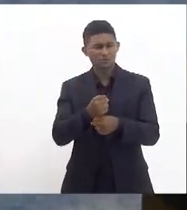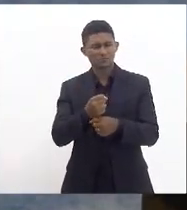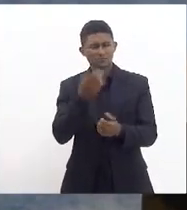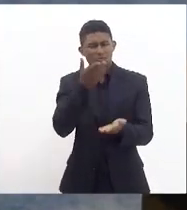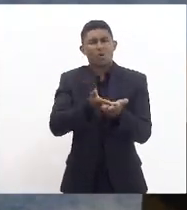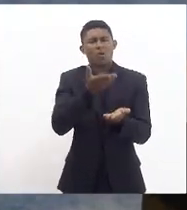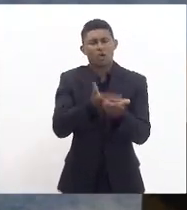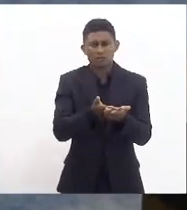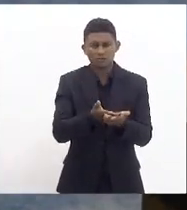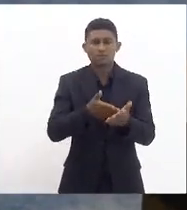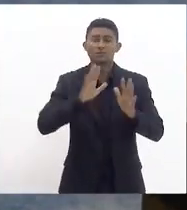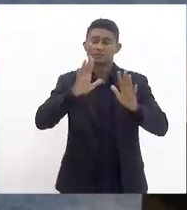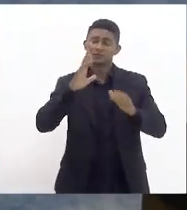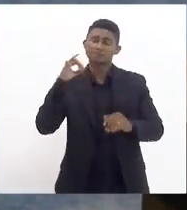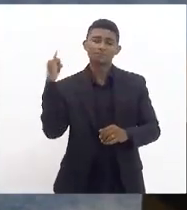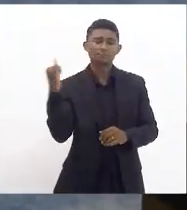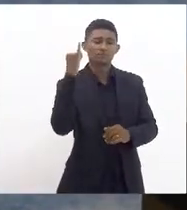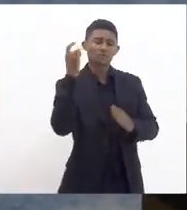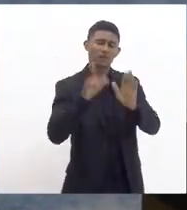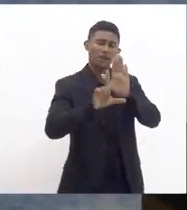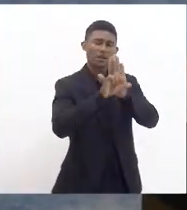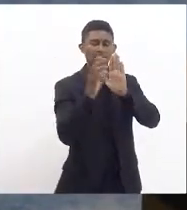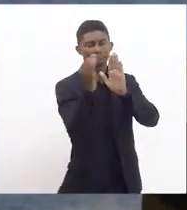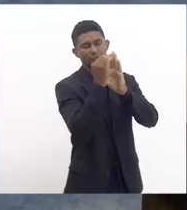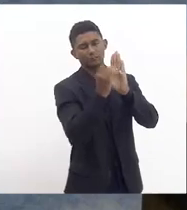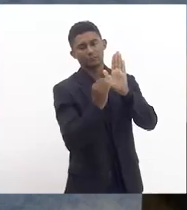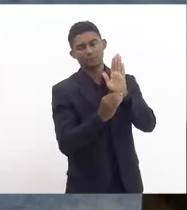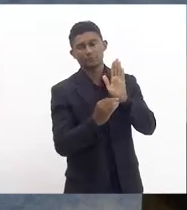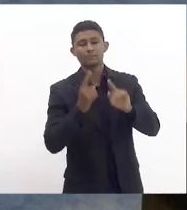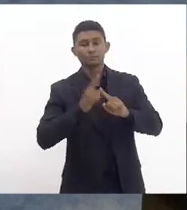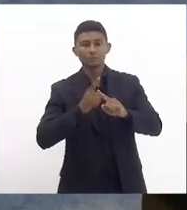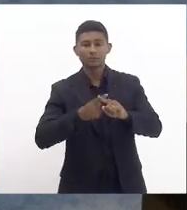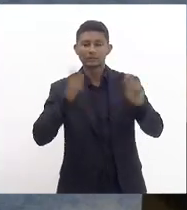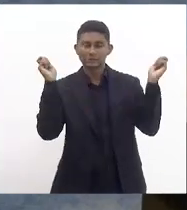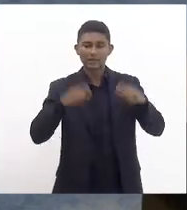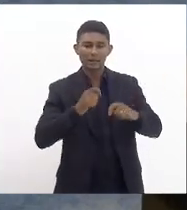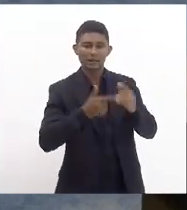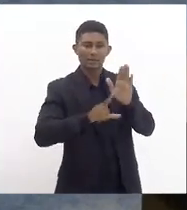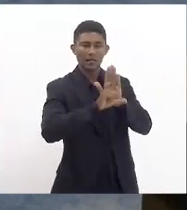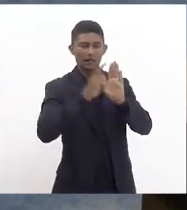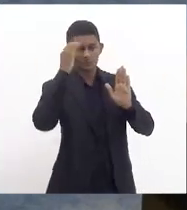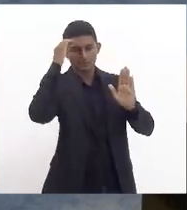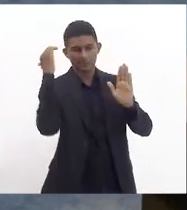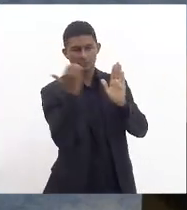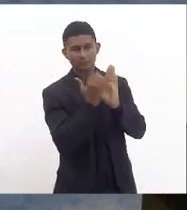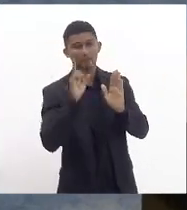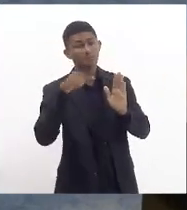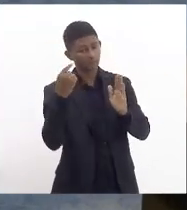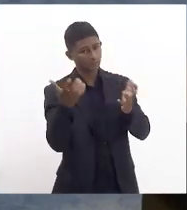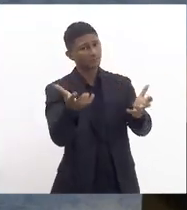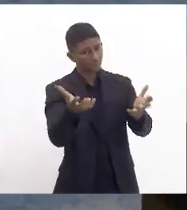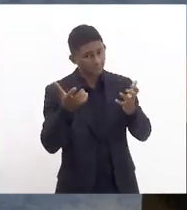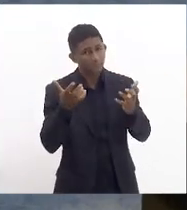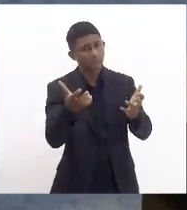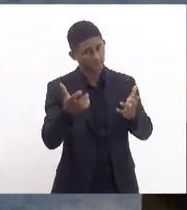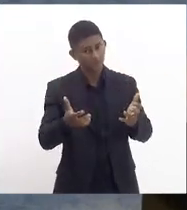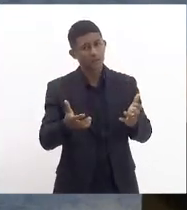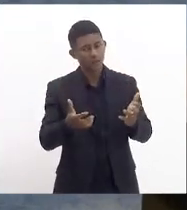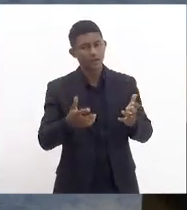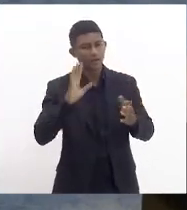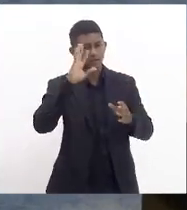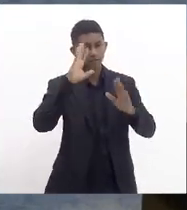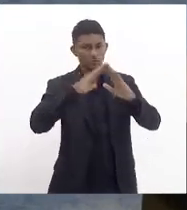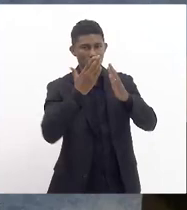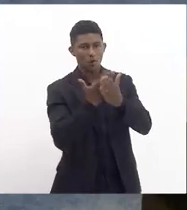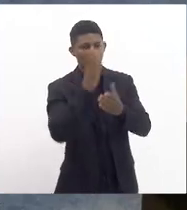deixar explícito na lei, nesse caso, pode ajudar ao cumprimento da lei, que é uma lei que a gente quer que pegue e que realmente aconteça esse tipo de campanha nas